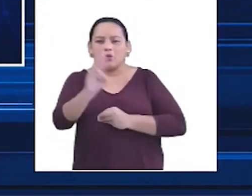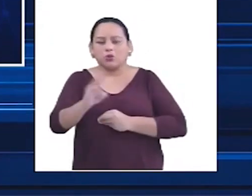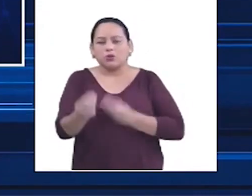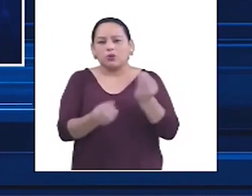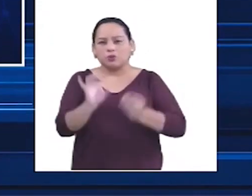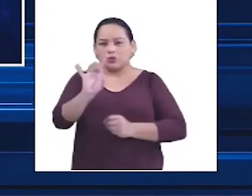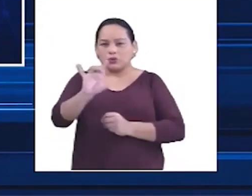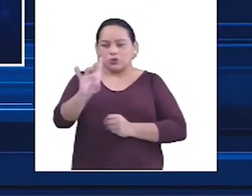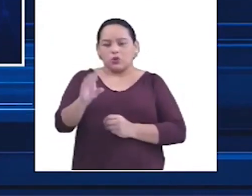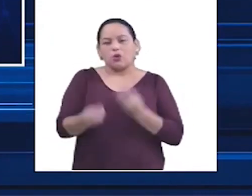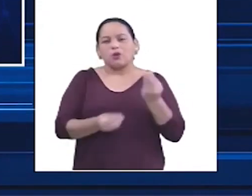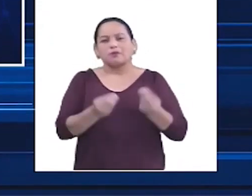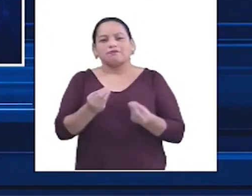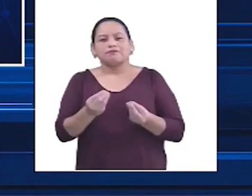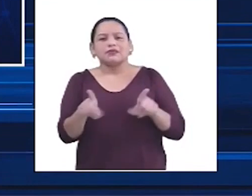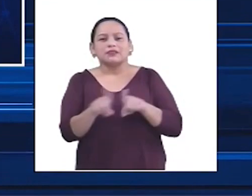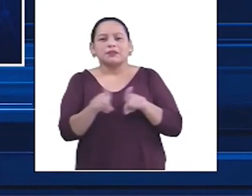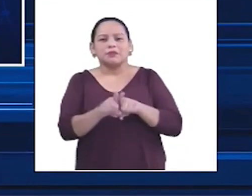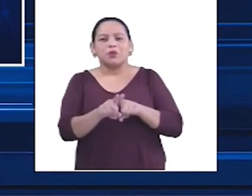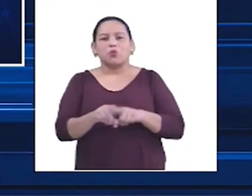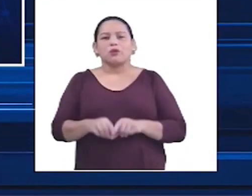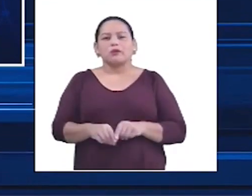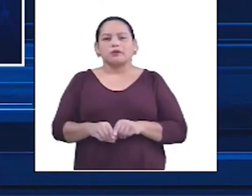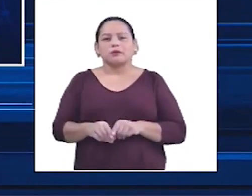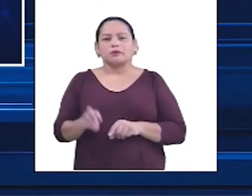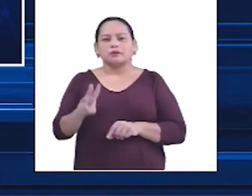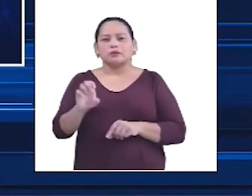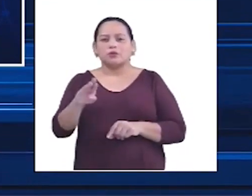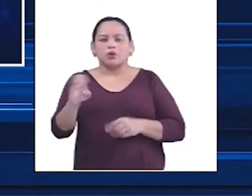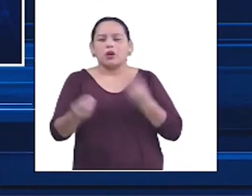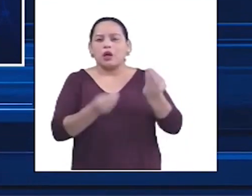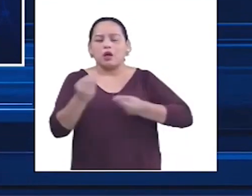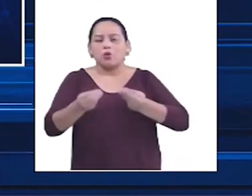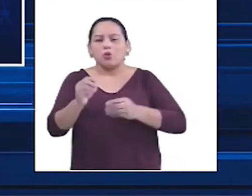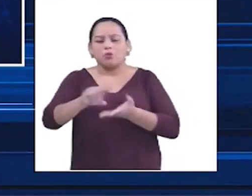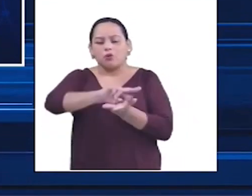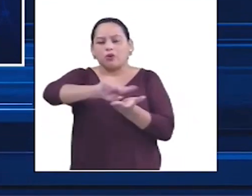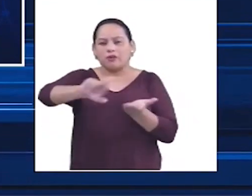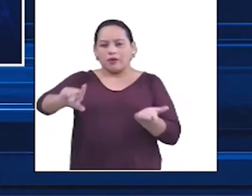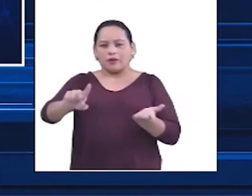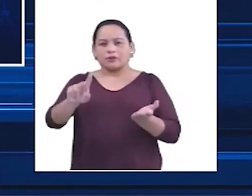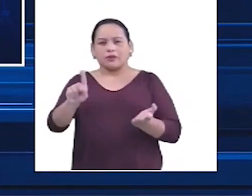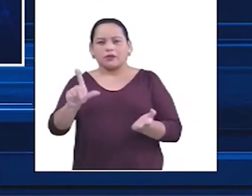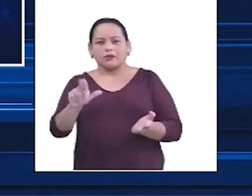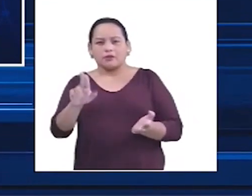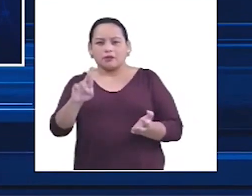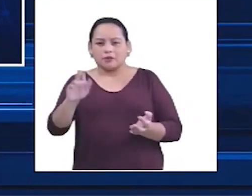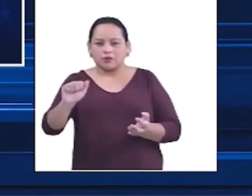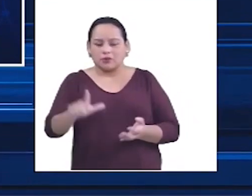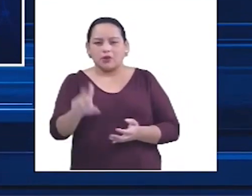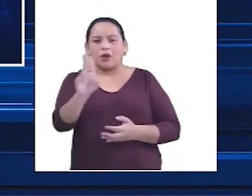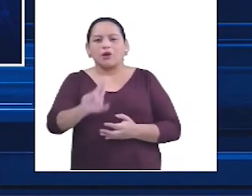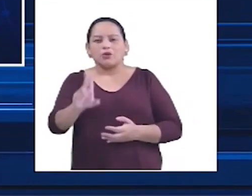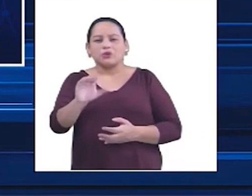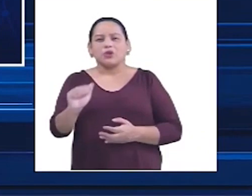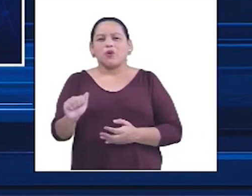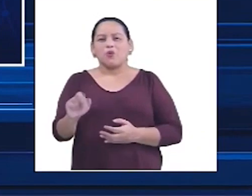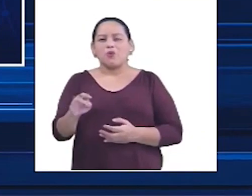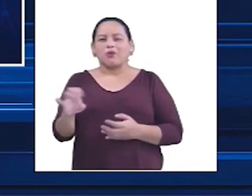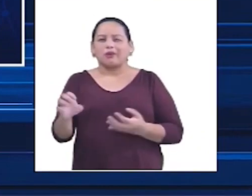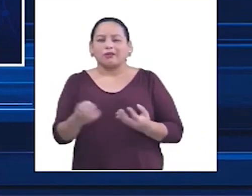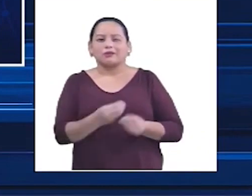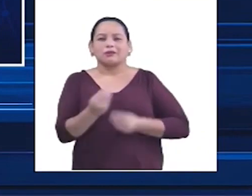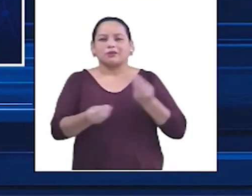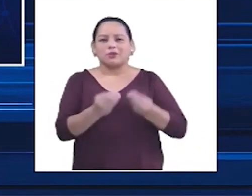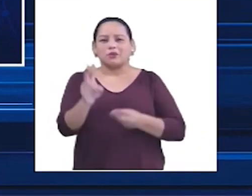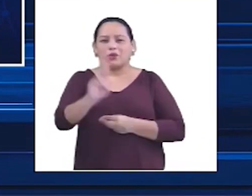singular, né, e were com plural. Quando o sujeito for plural, eu utilizo were. Quando o sujeito for singular,